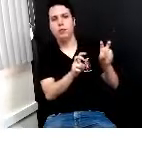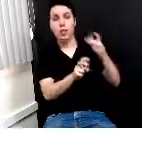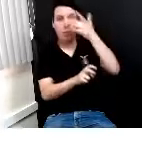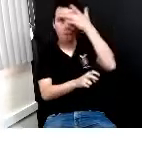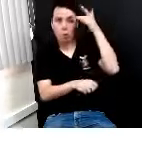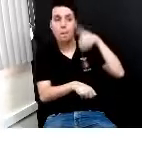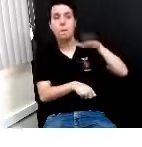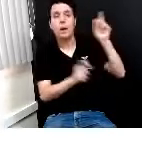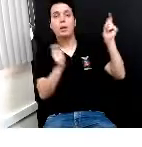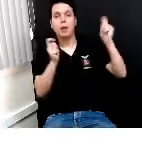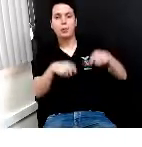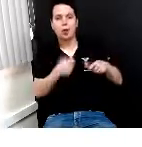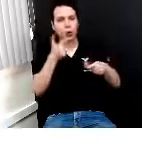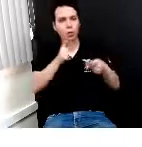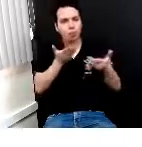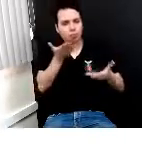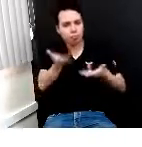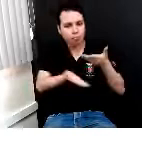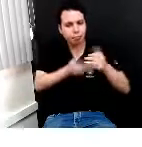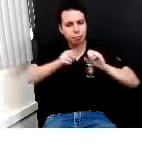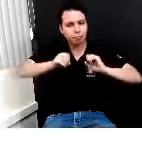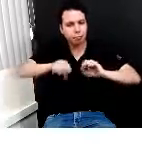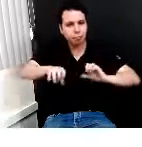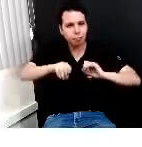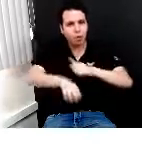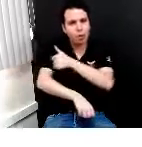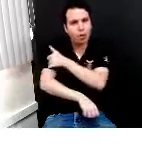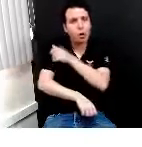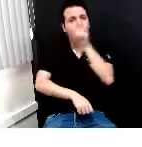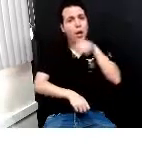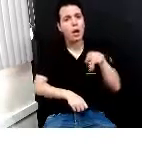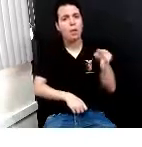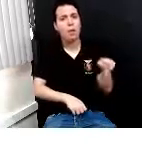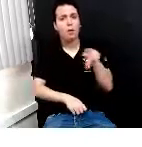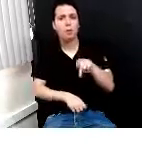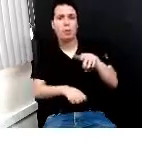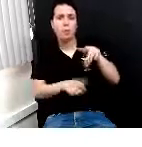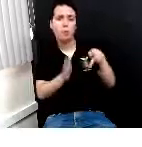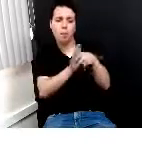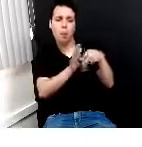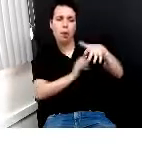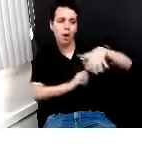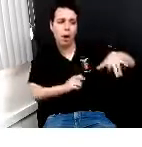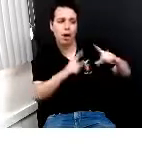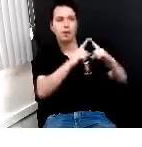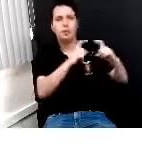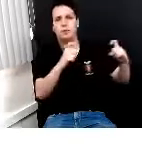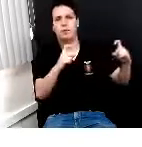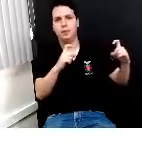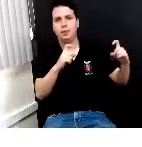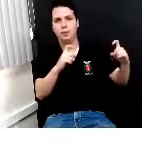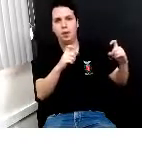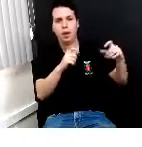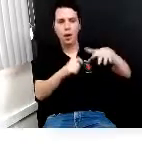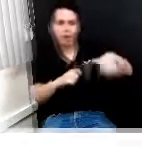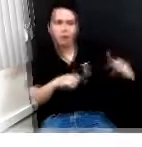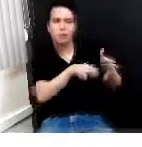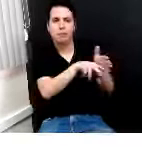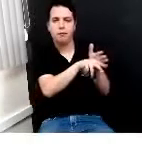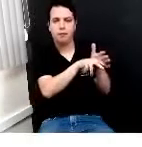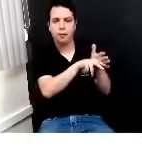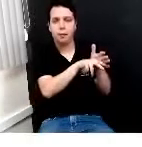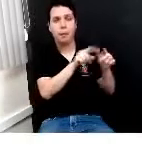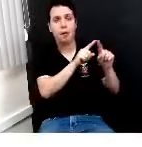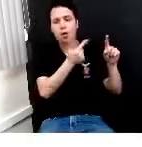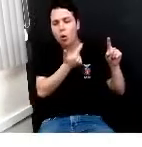fazer esse trabalho com os nossos estudantes é o professor da área de ciências da natureza, né? E, por fim, isso não exime os